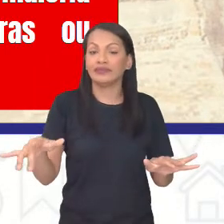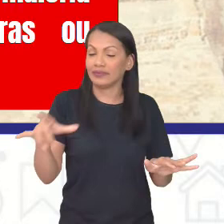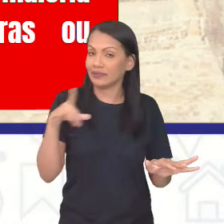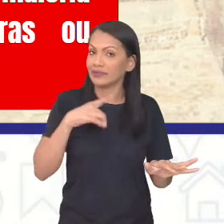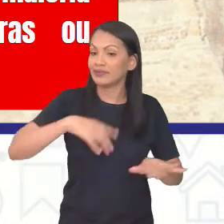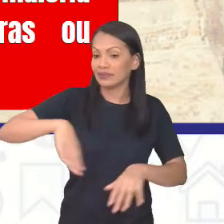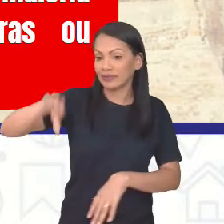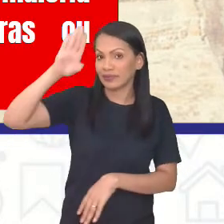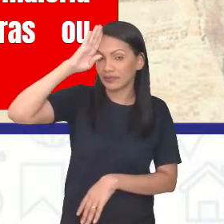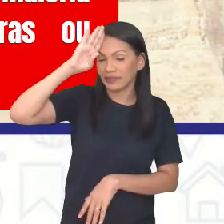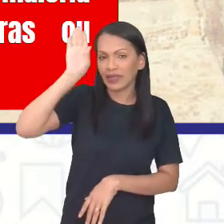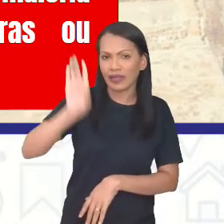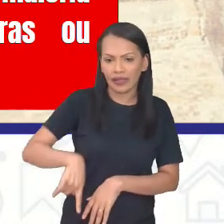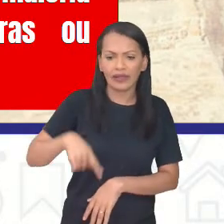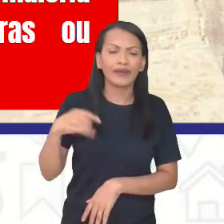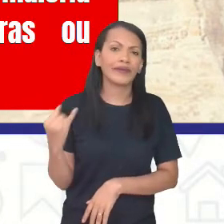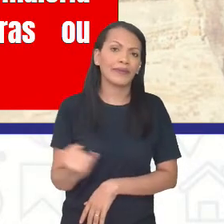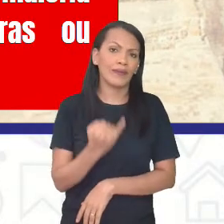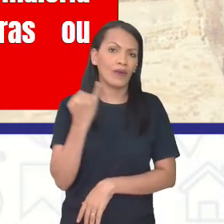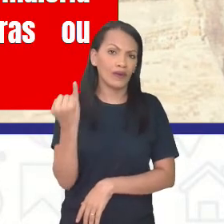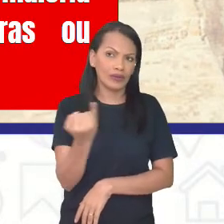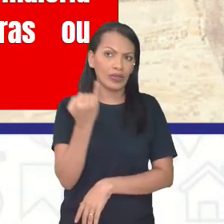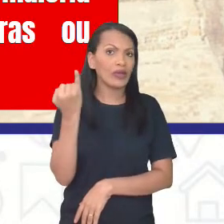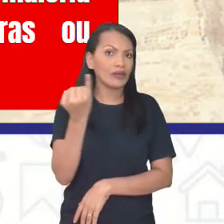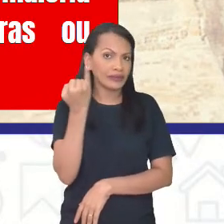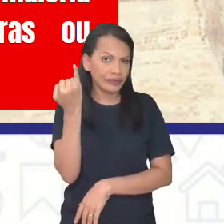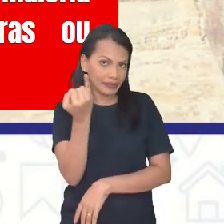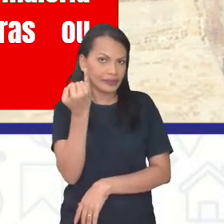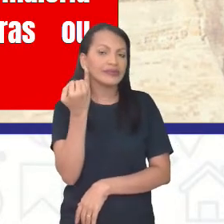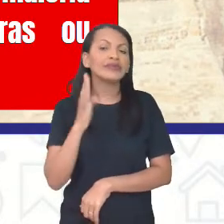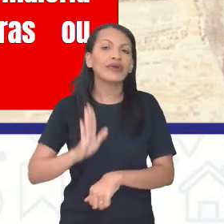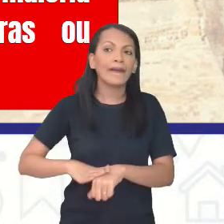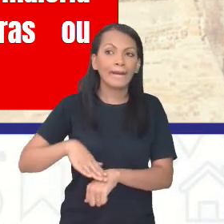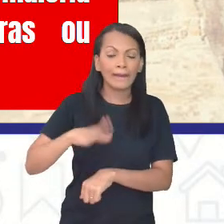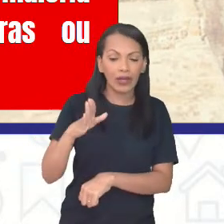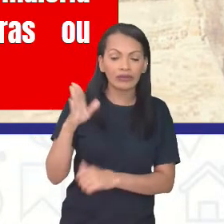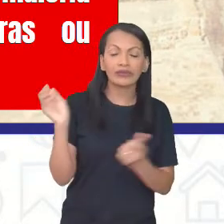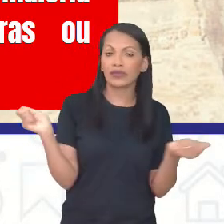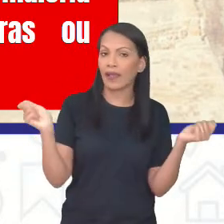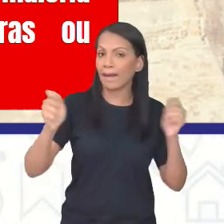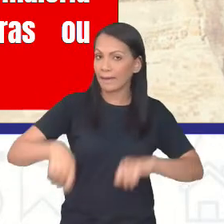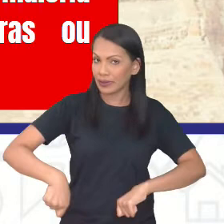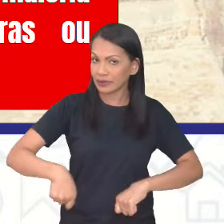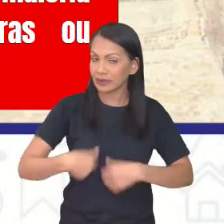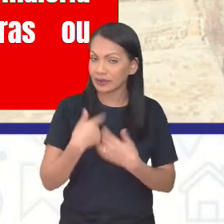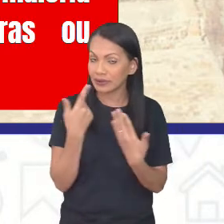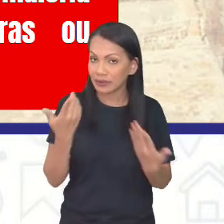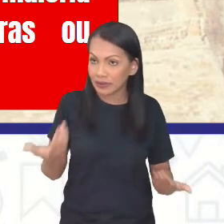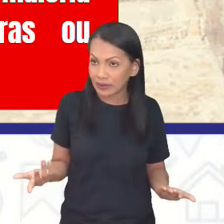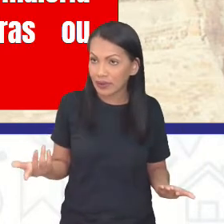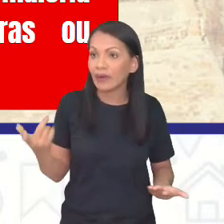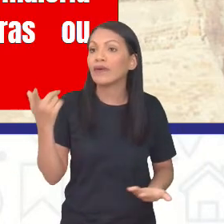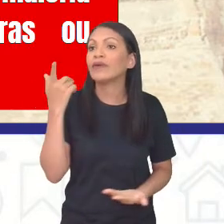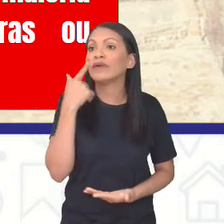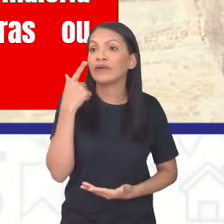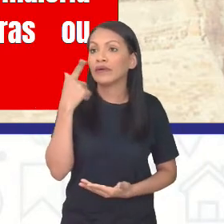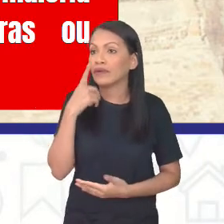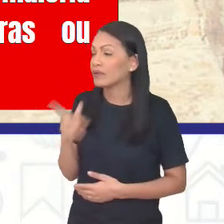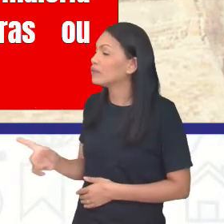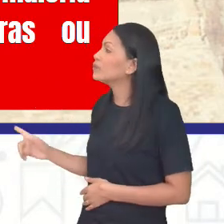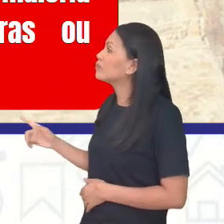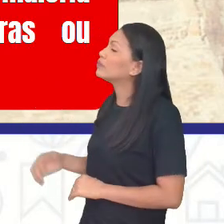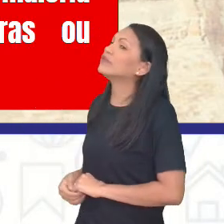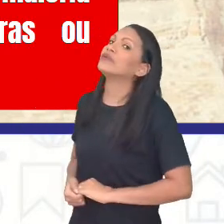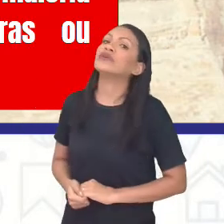foi ganhando mais importância e foi ficando mais capacitado, né? Então, eles invadiam,